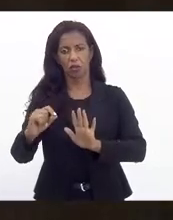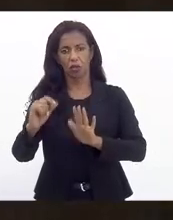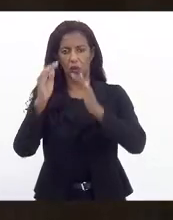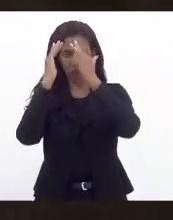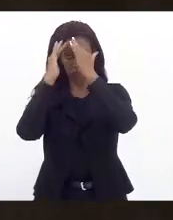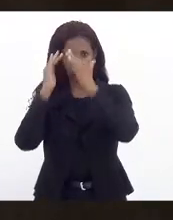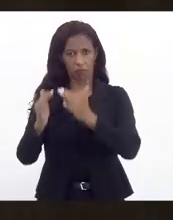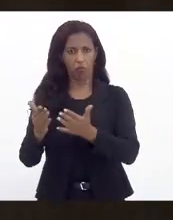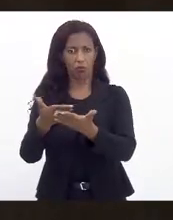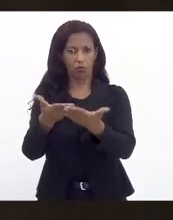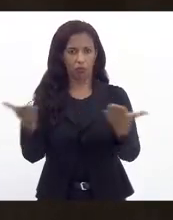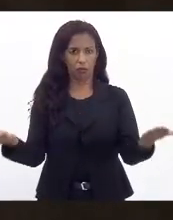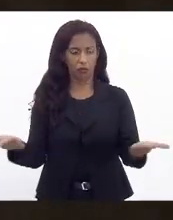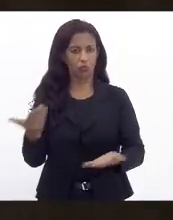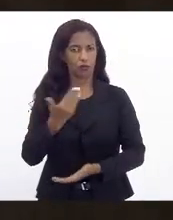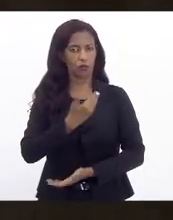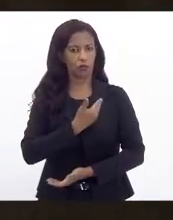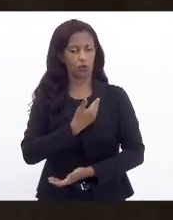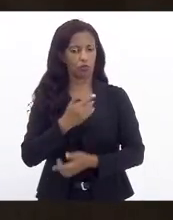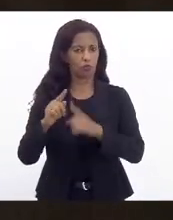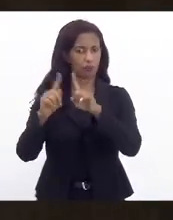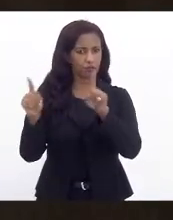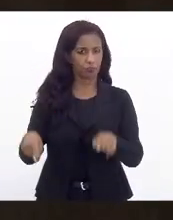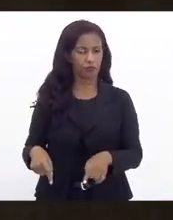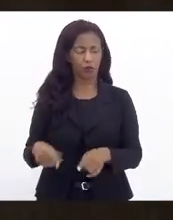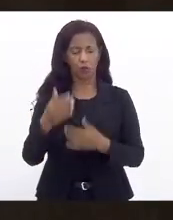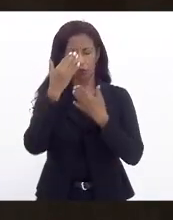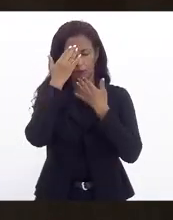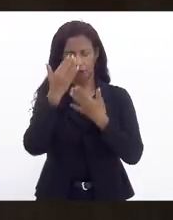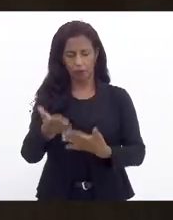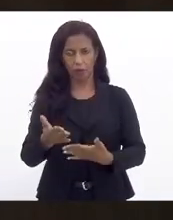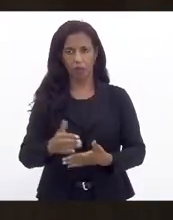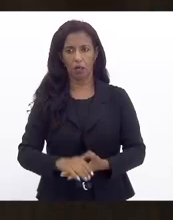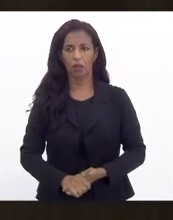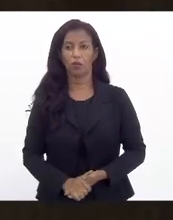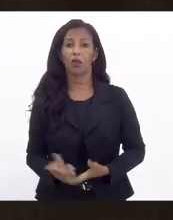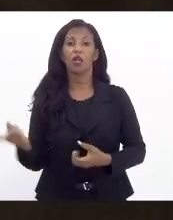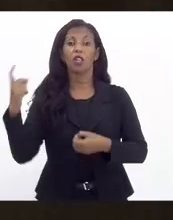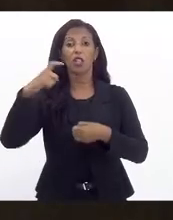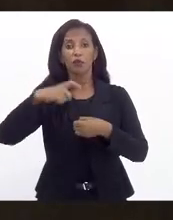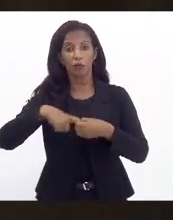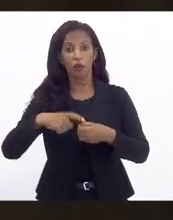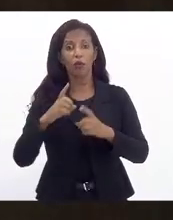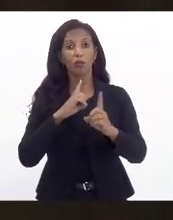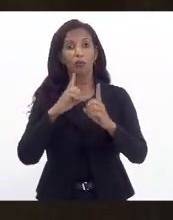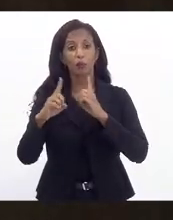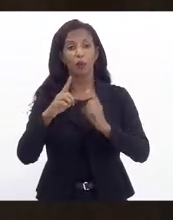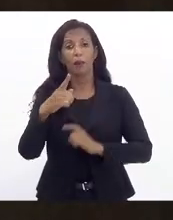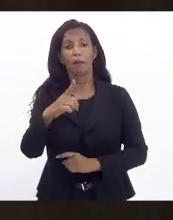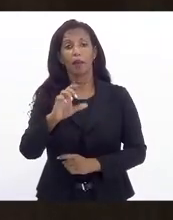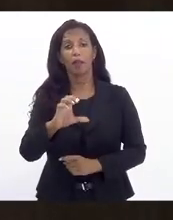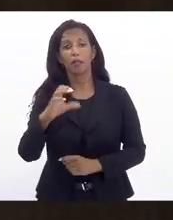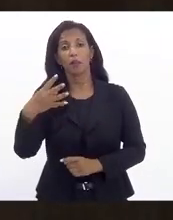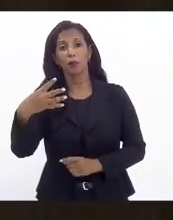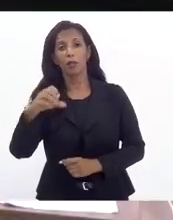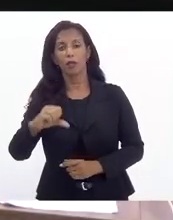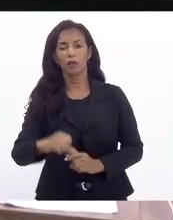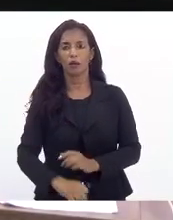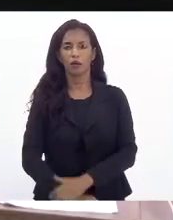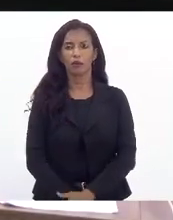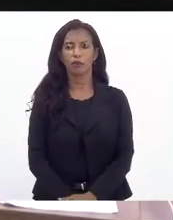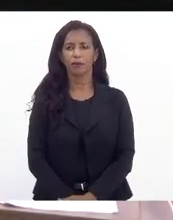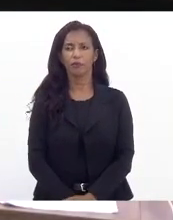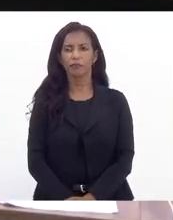solicitação feita pelos servidores obrigada mais uma vez e volto para debater a PLC 49 presidente